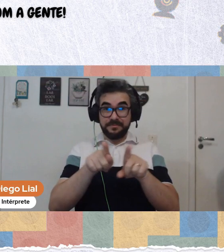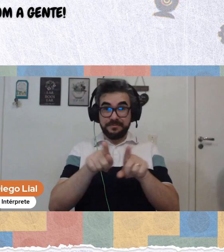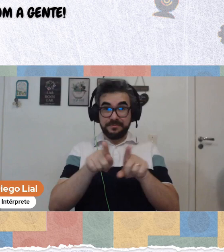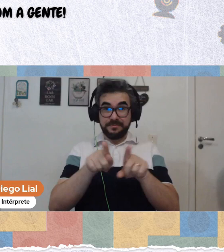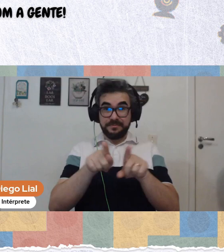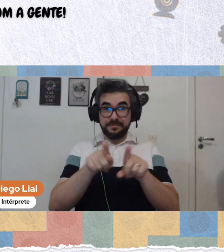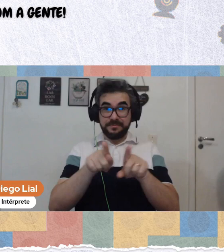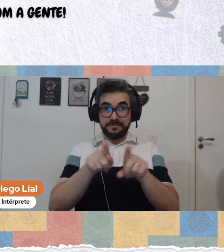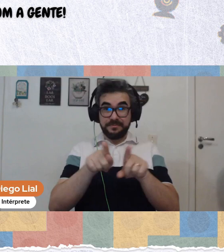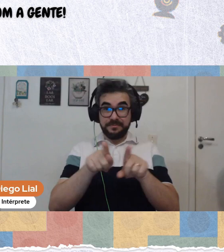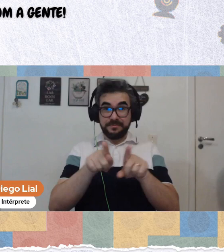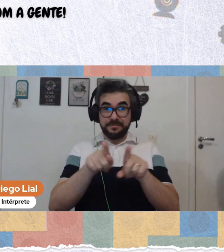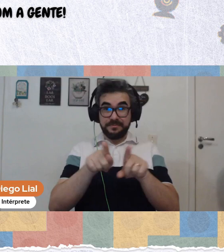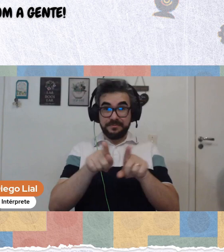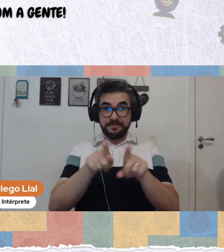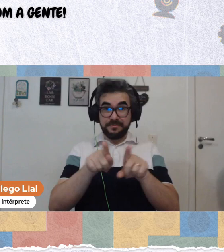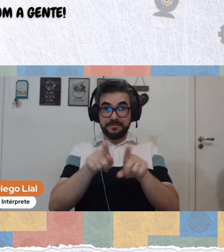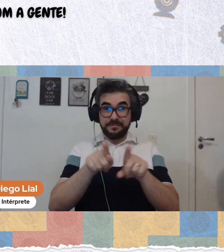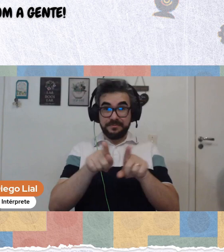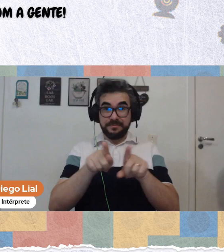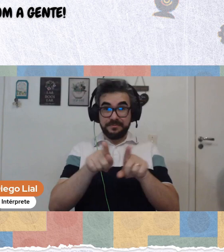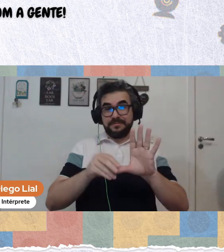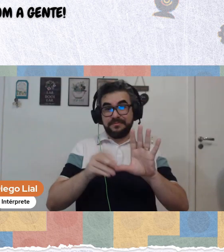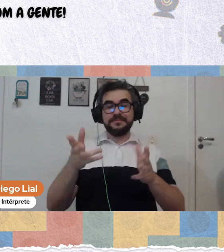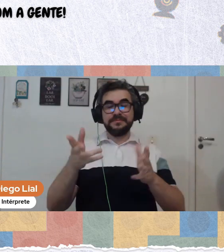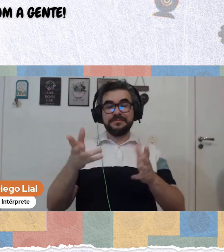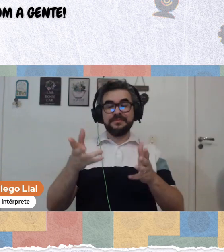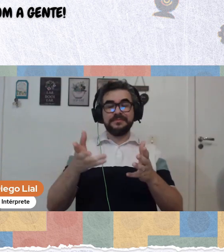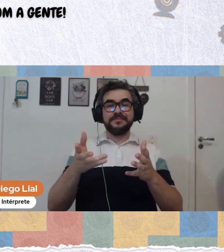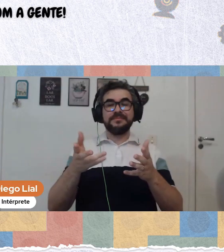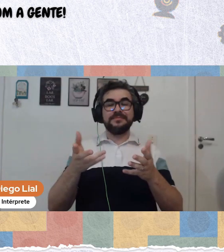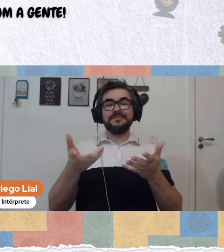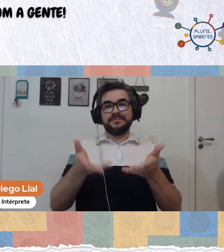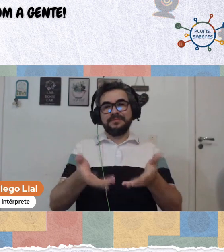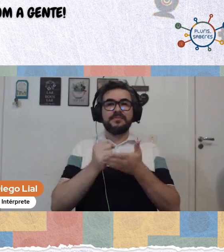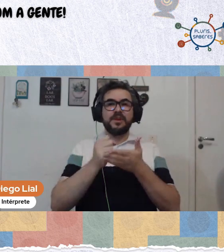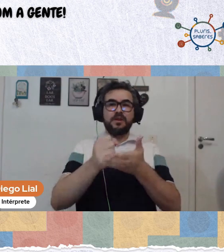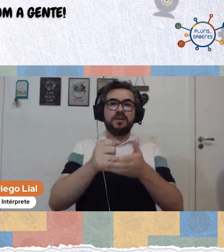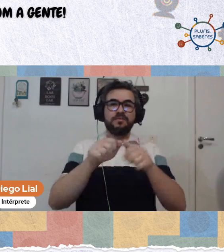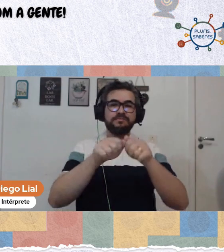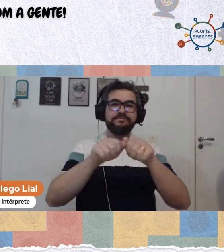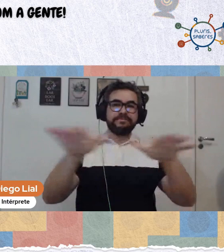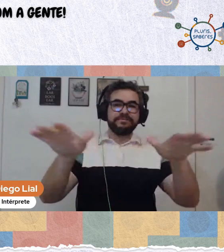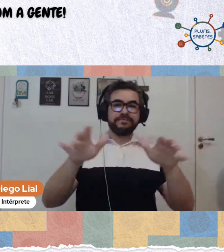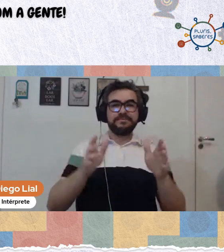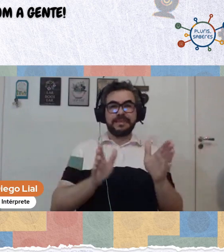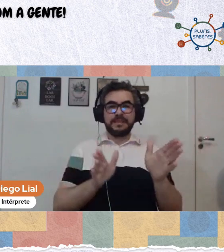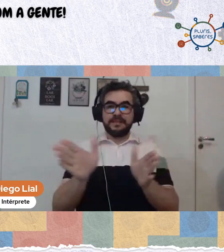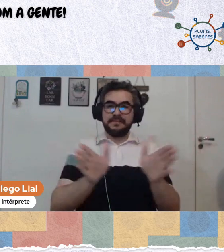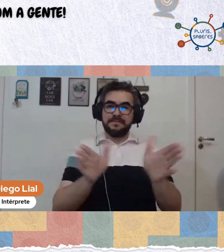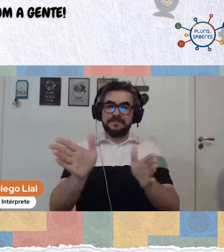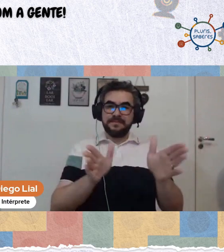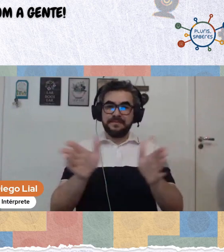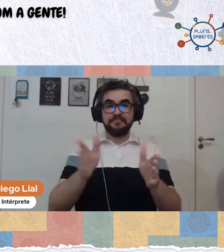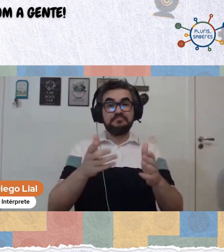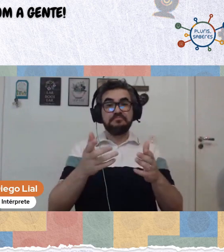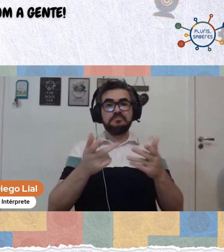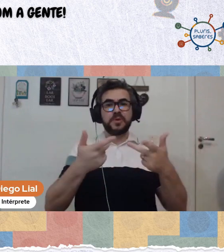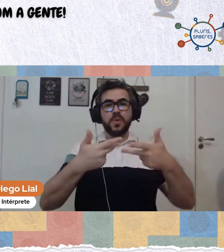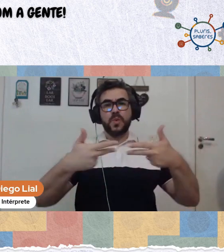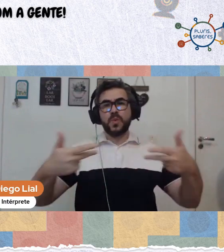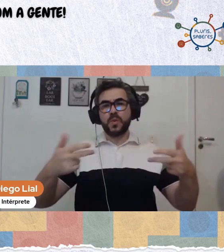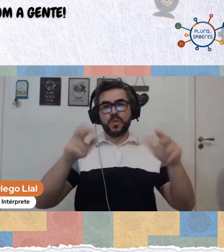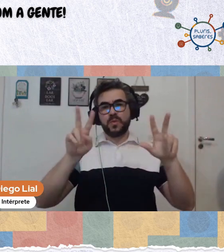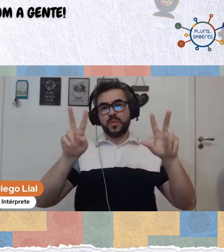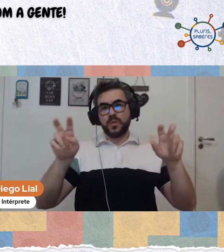levar, proporcionar, né, a acessibilidade informacional nessas nossas transmissões. Nossa gratidão. Bom,